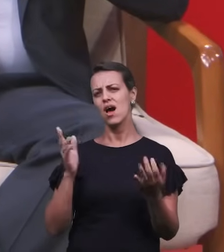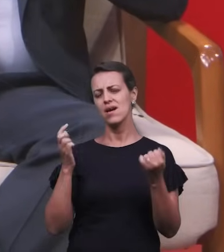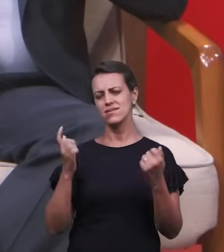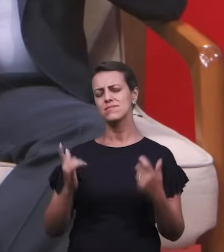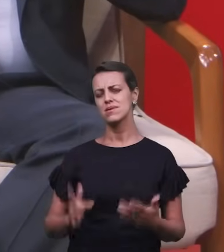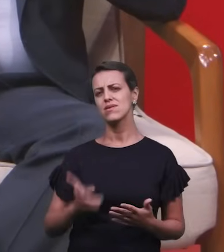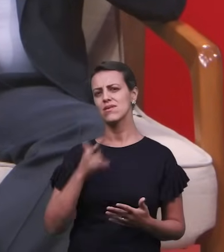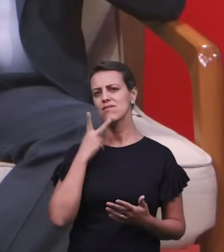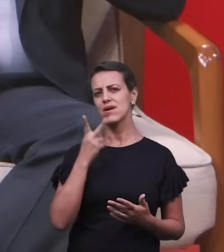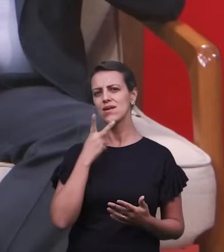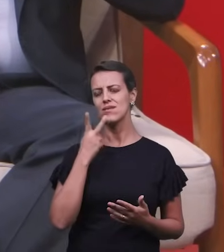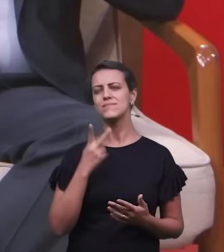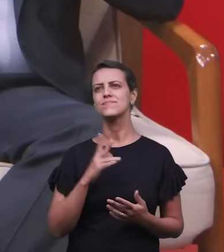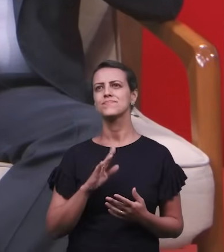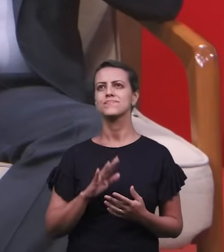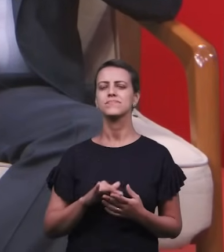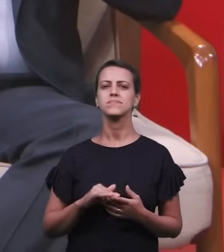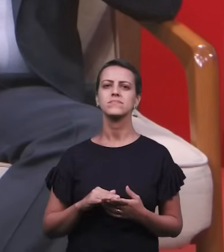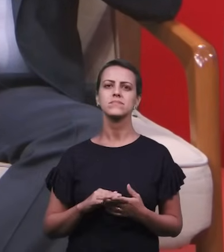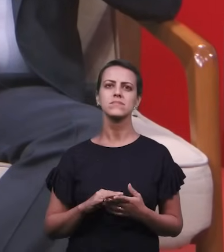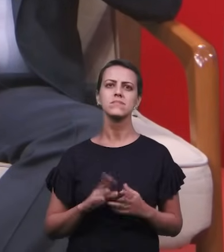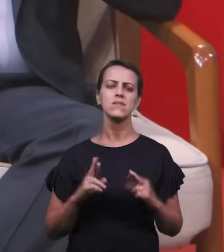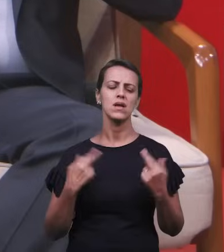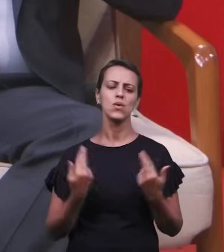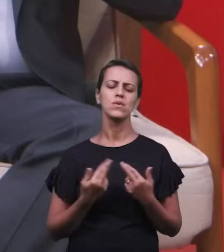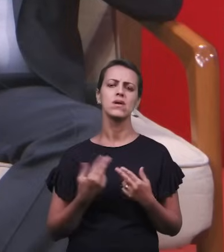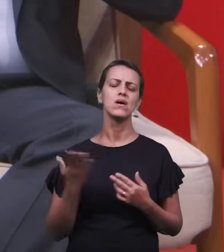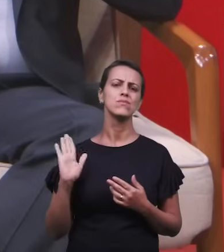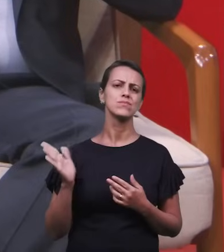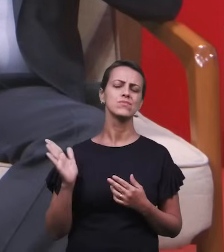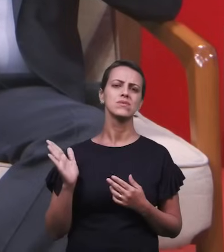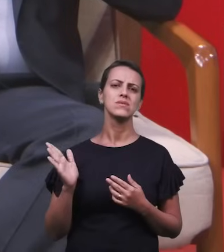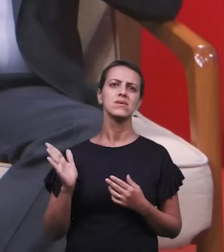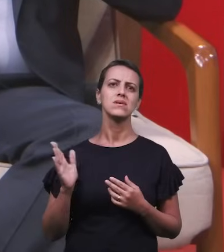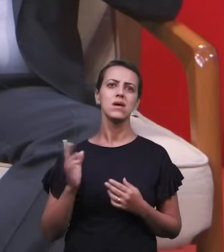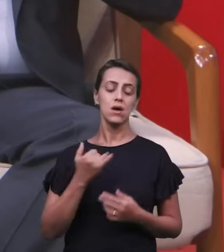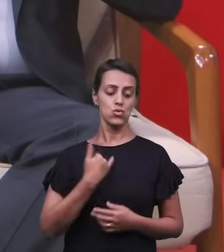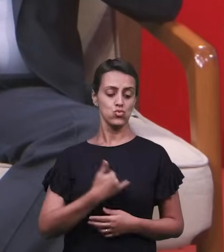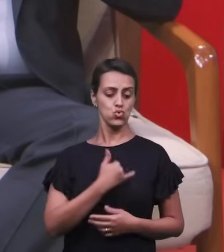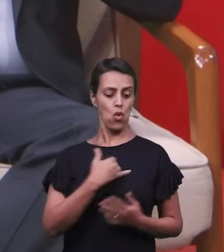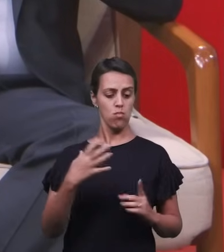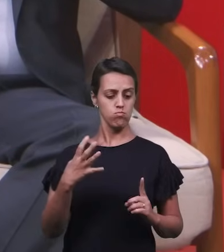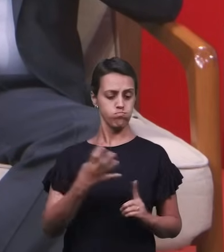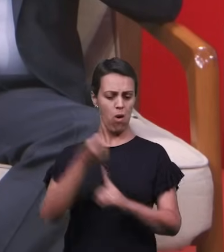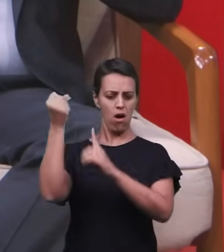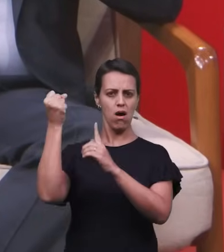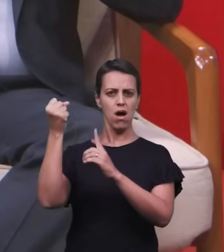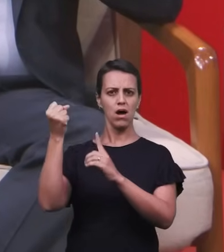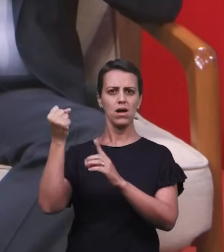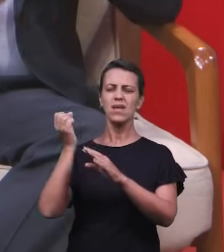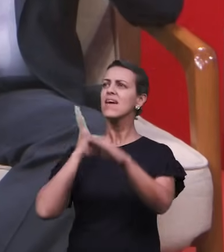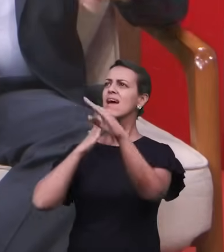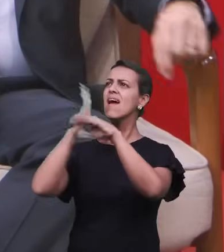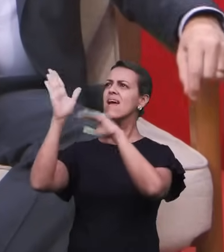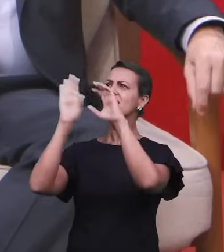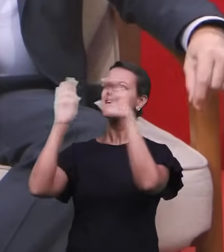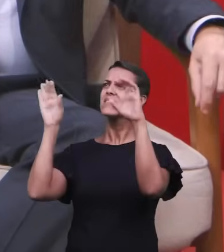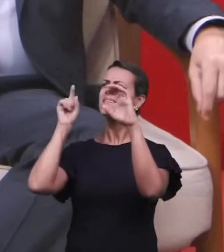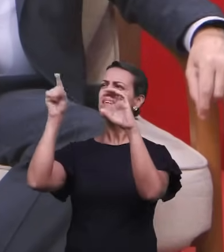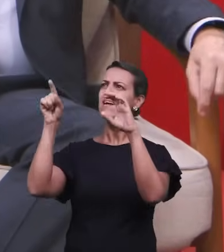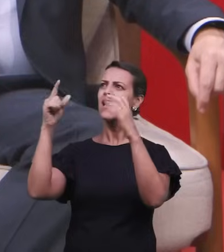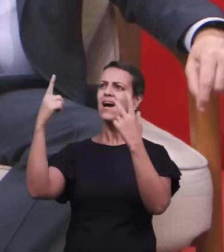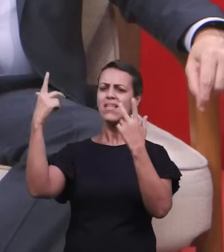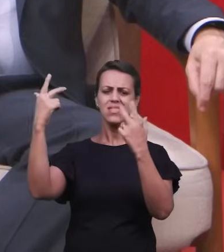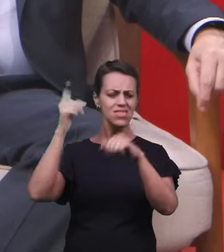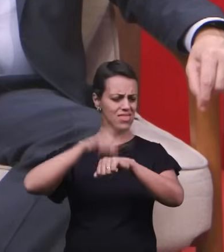conosco esses dias, numa reunião antes da EBD, né? Quando ele João é arrebatado, que ele entra na eternidade,